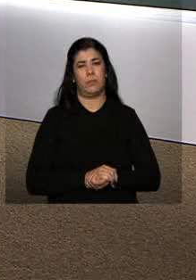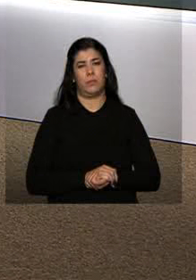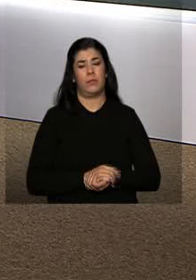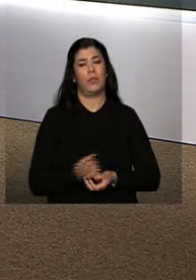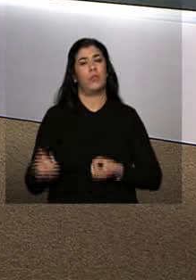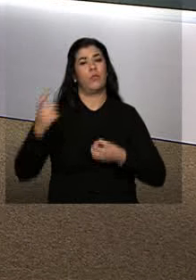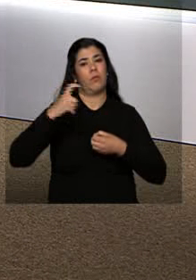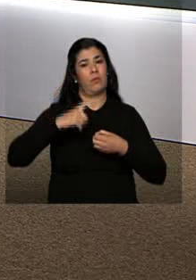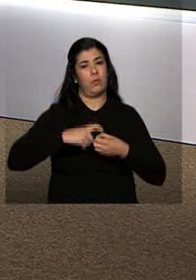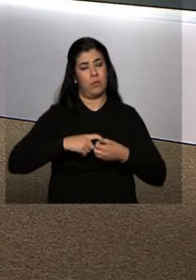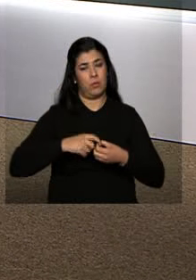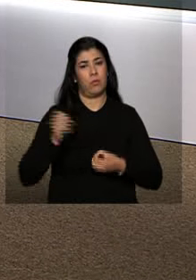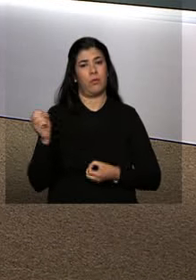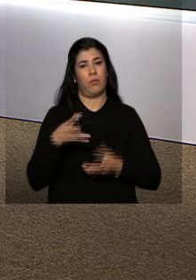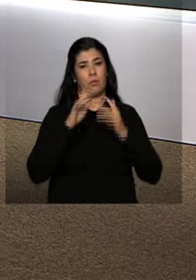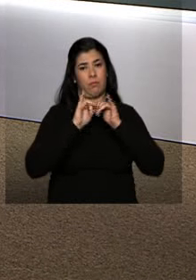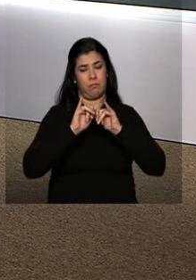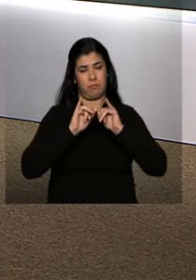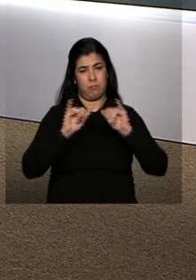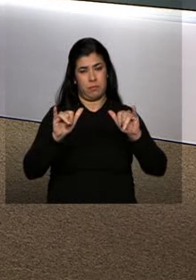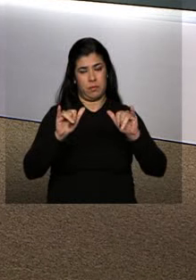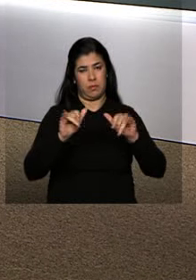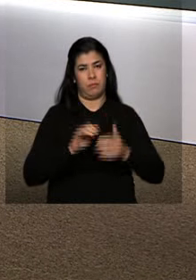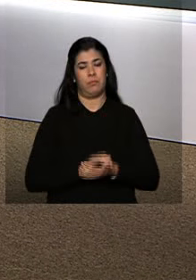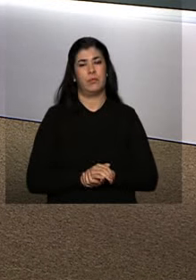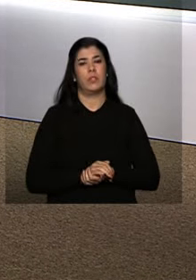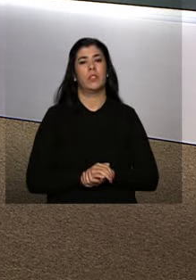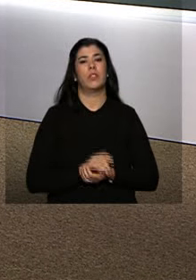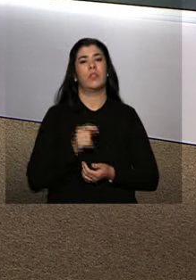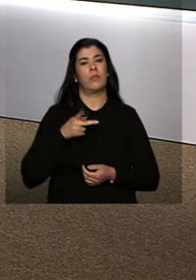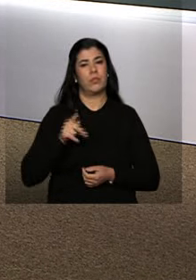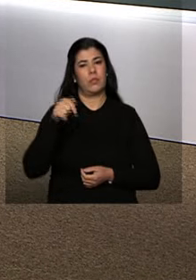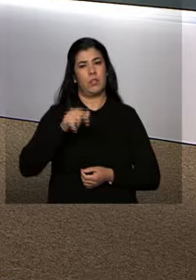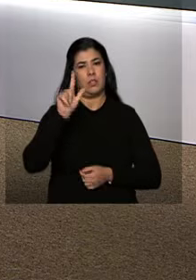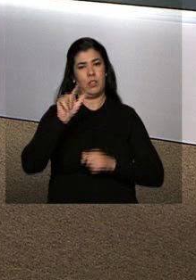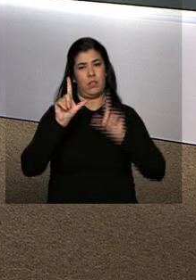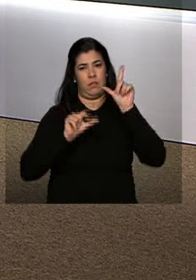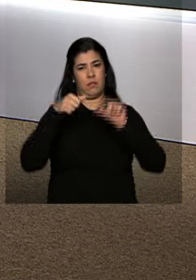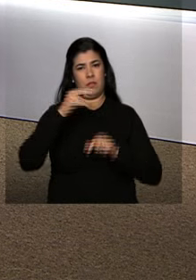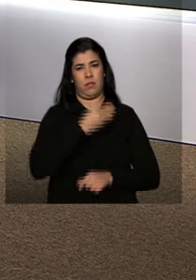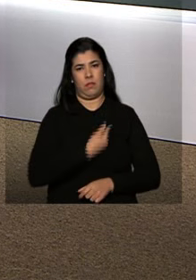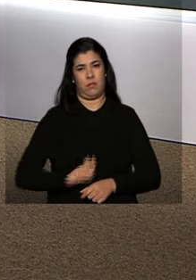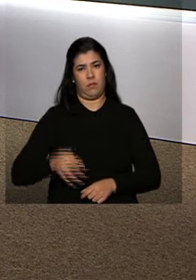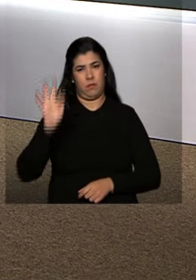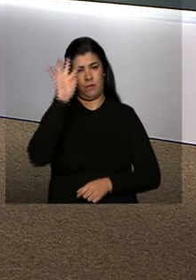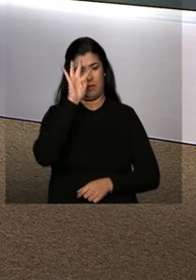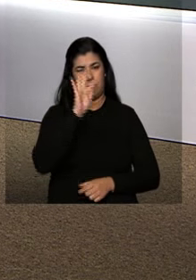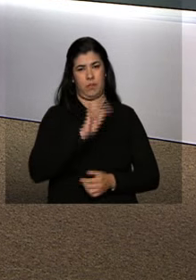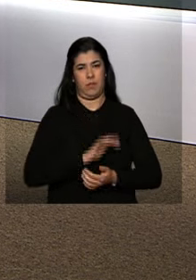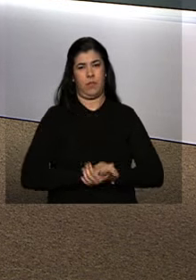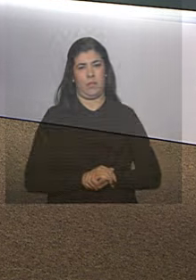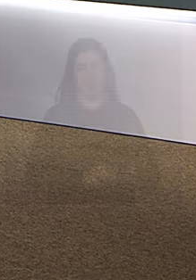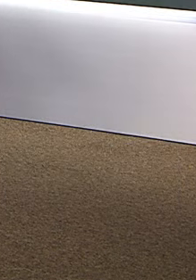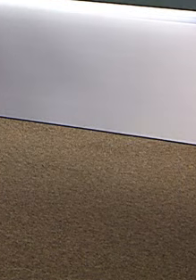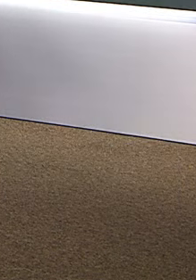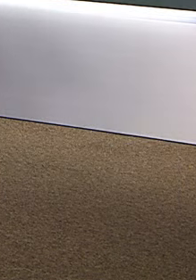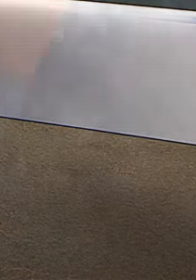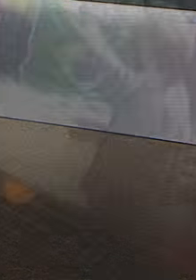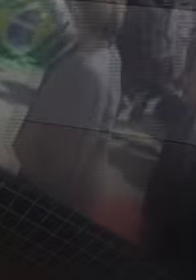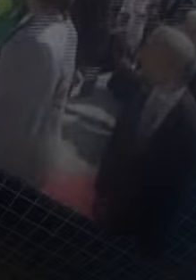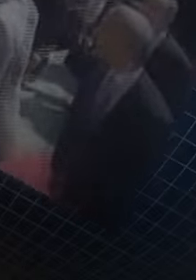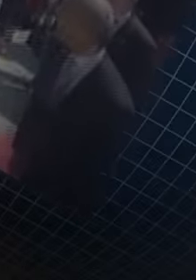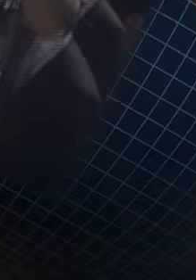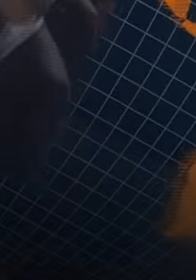Nós podemos voltar a qualquer momento com outras informações. Continue com a gente, NBR, a TV do Governo Federal.